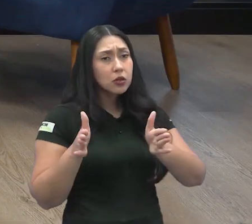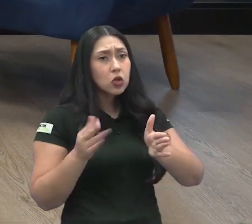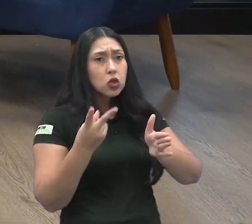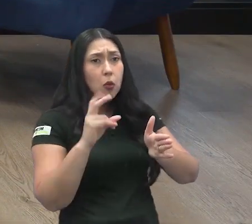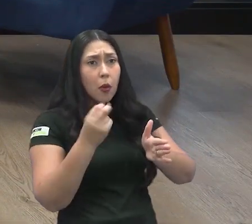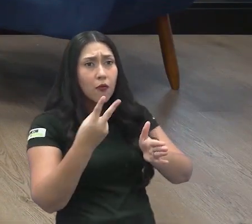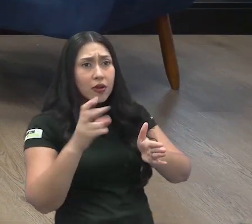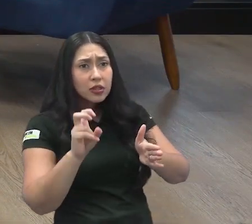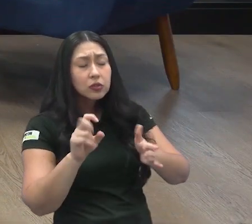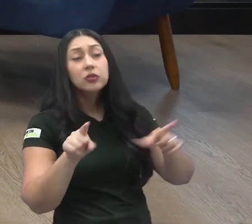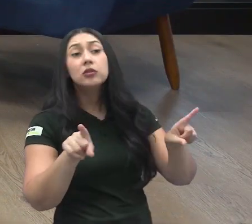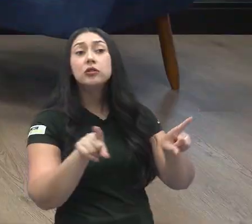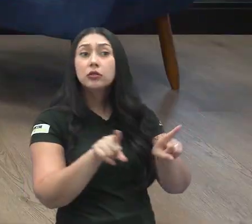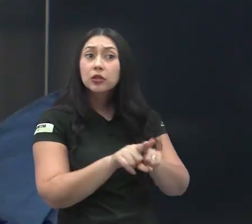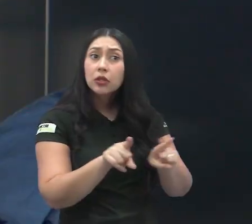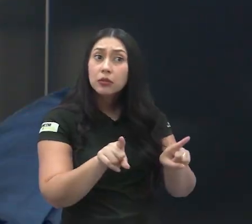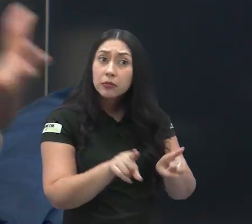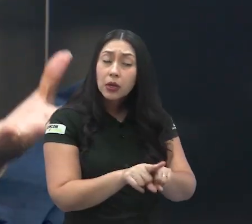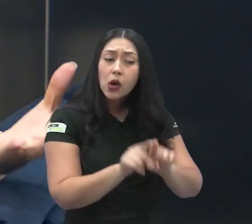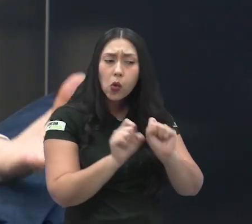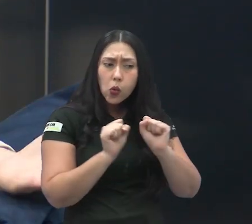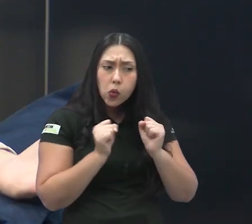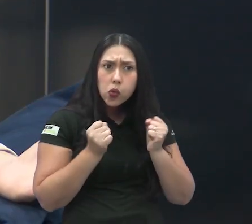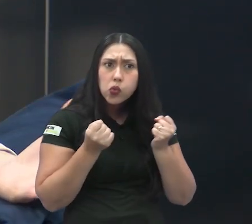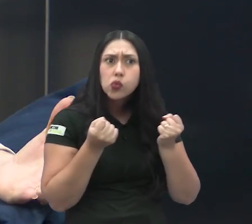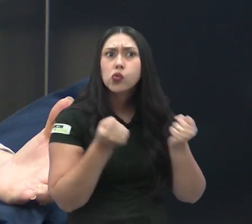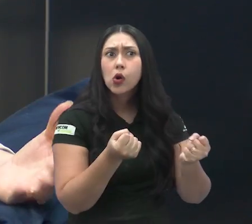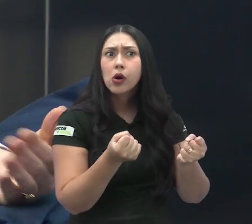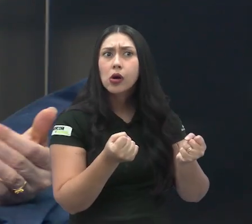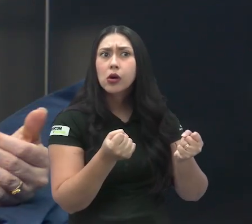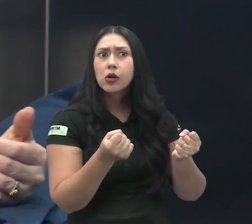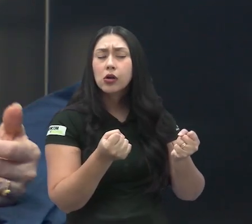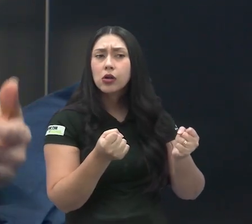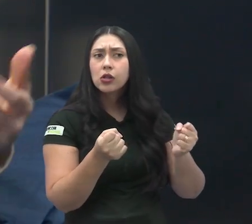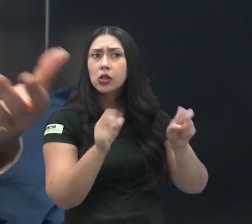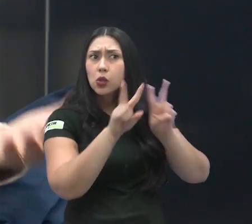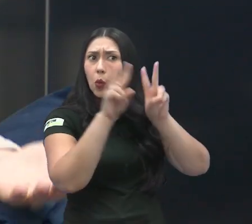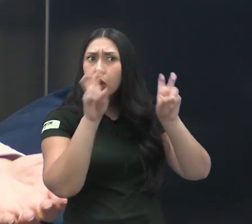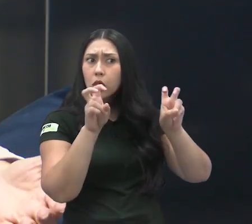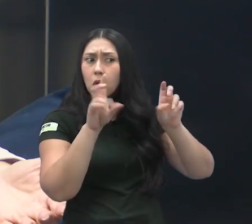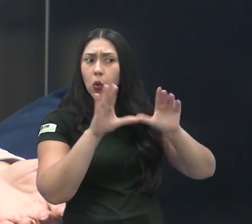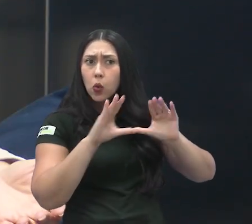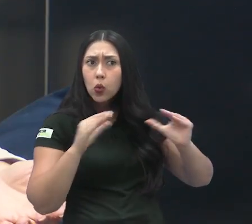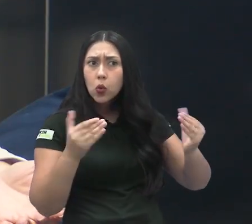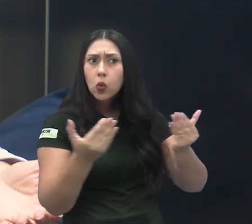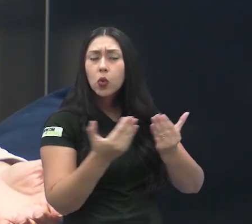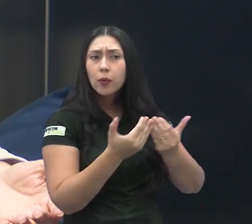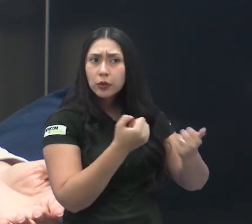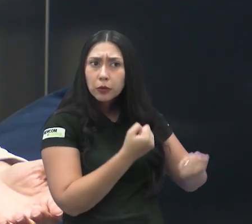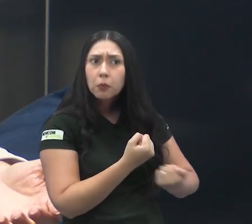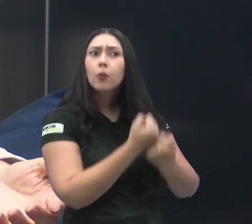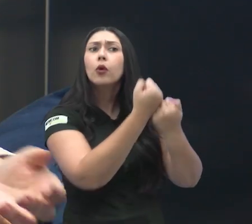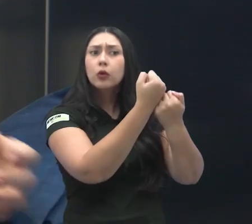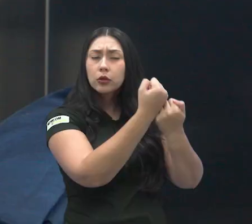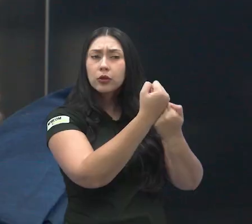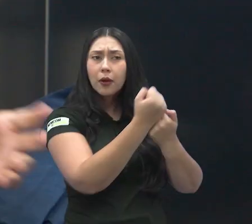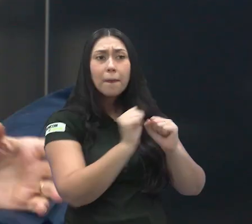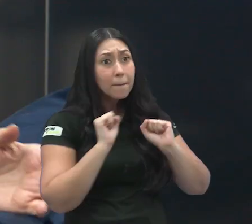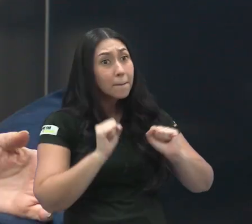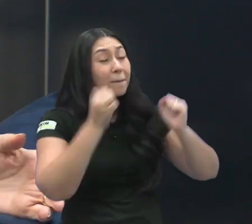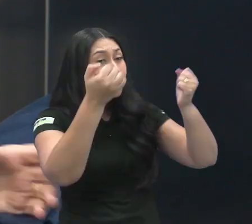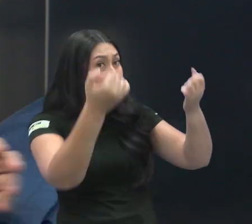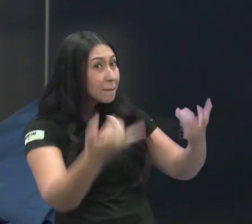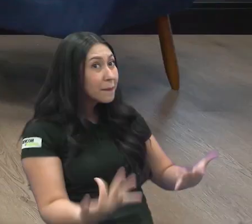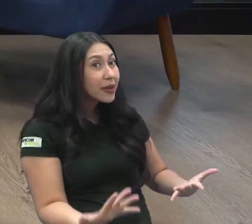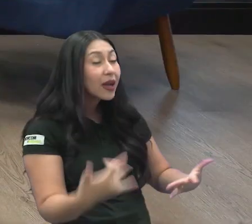2025, vereador, você também teve uma grande atuação aí em relação às frentes parlamentares, Sim, né? sim. Conta um pouco